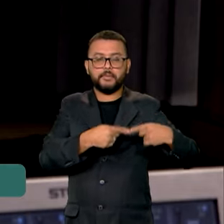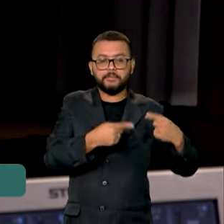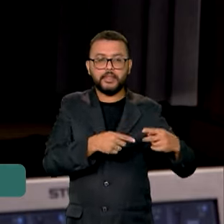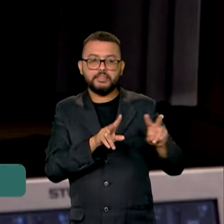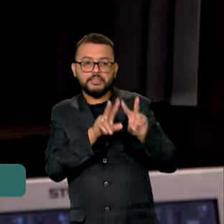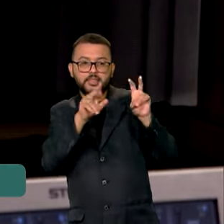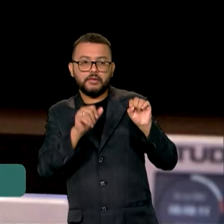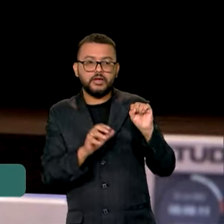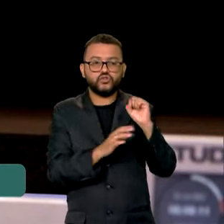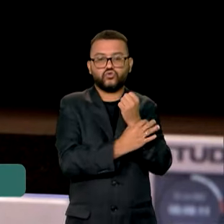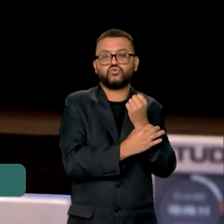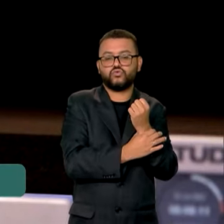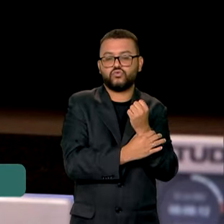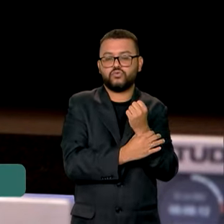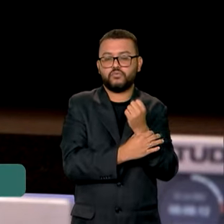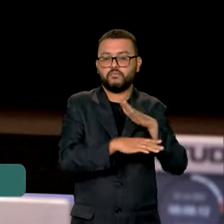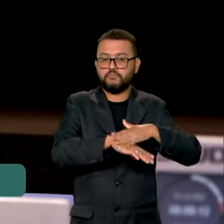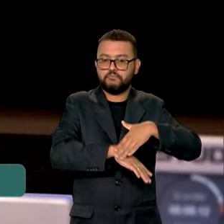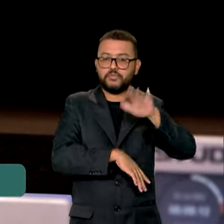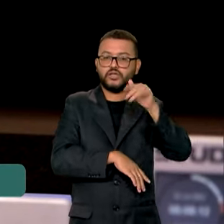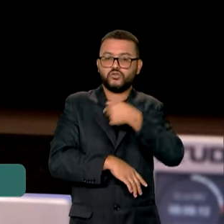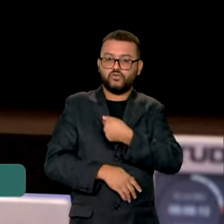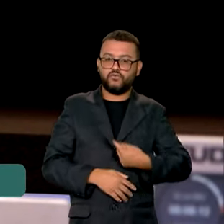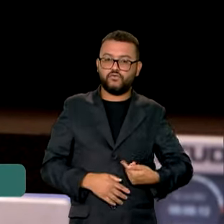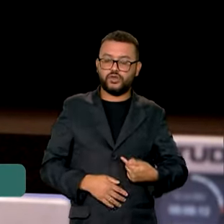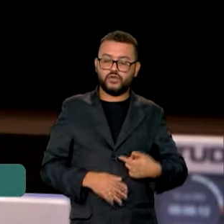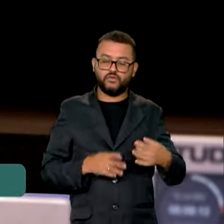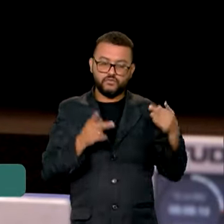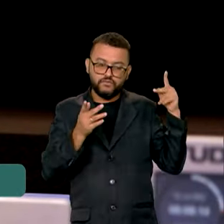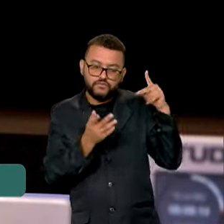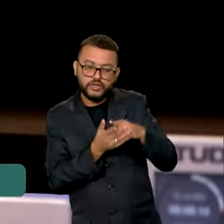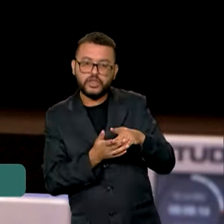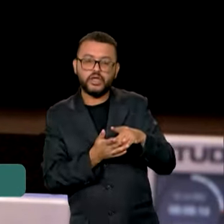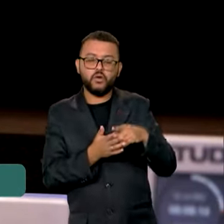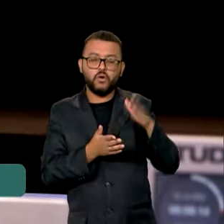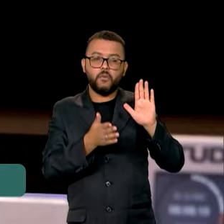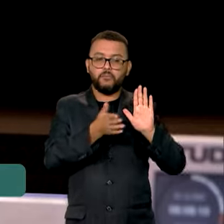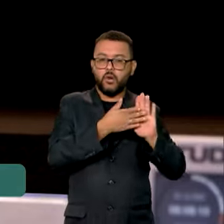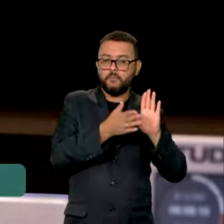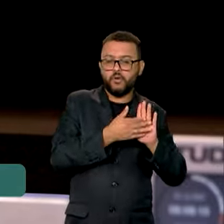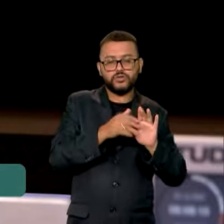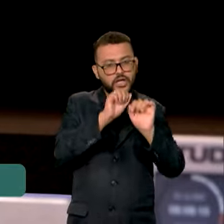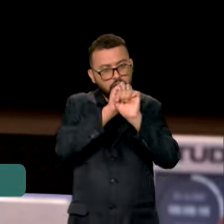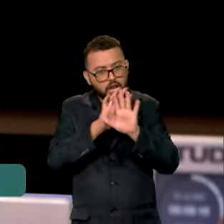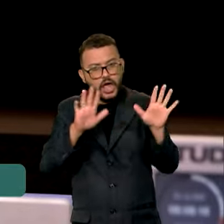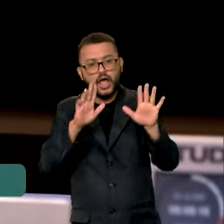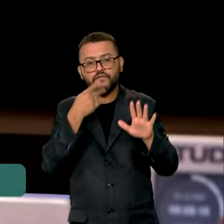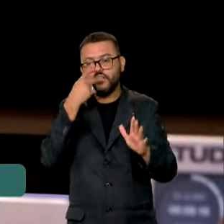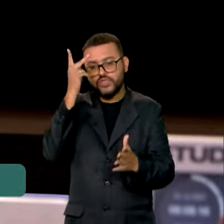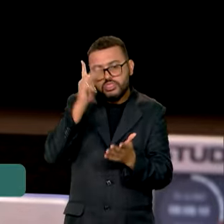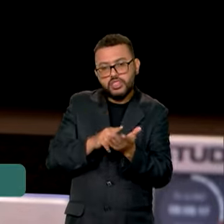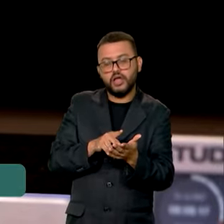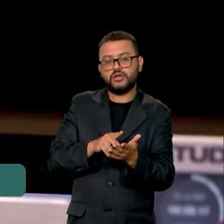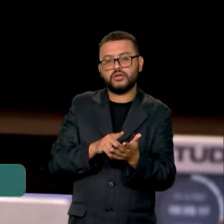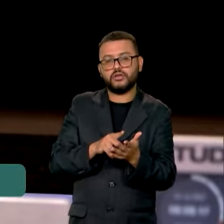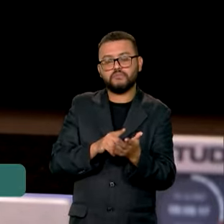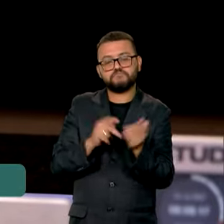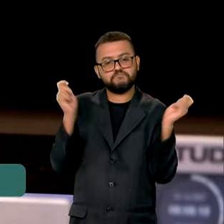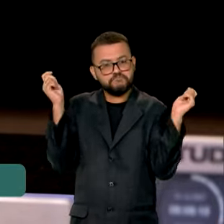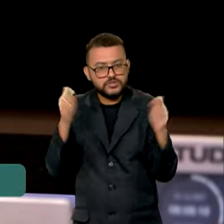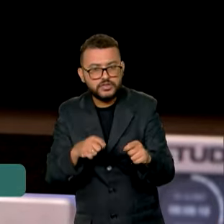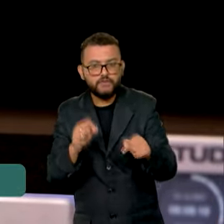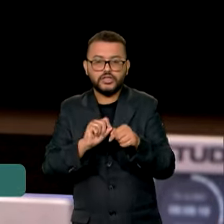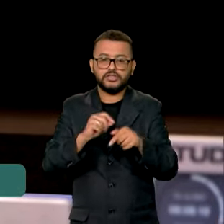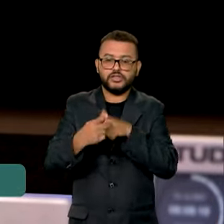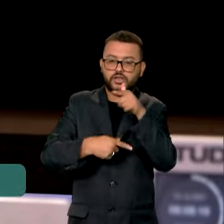de garantir um Estado mais íntegro, né? Um Estado com propósitos claros, com legitimidade, capacidade de